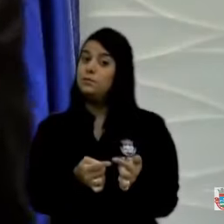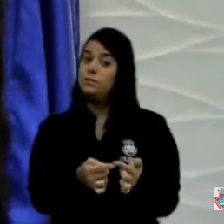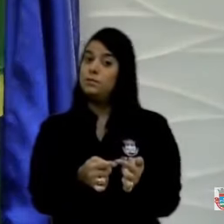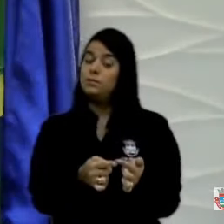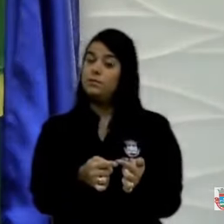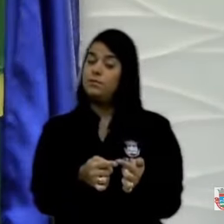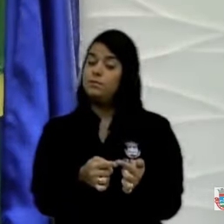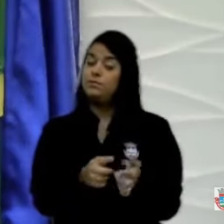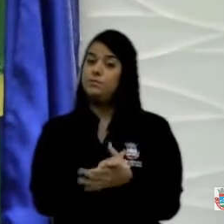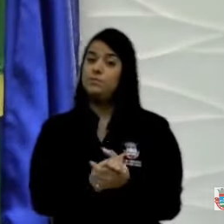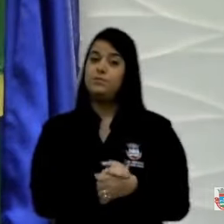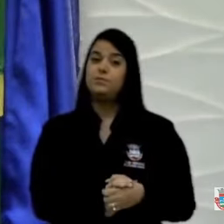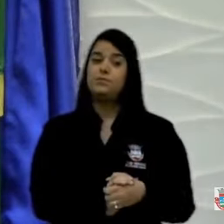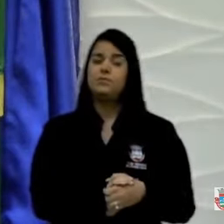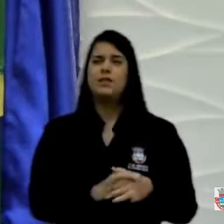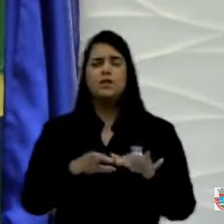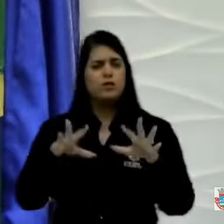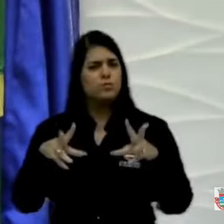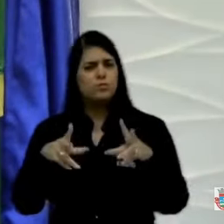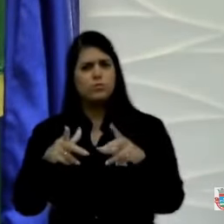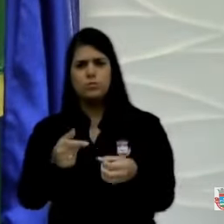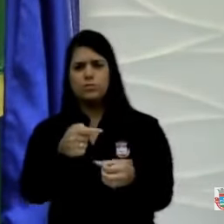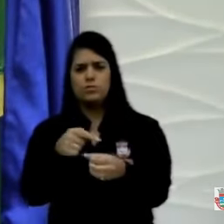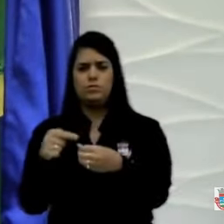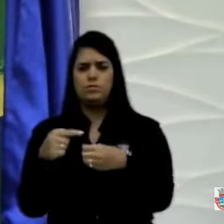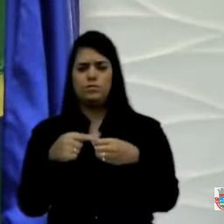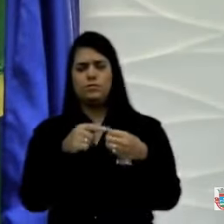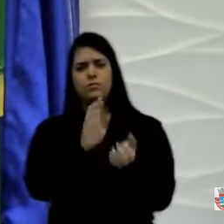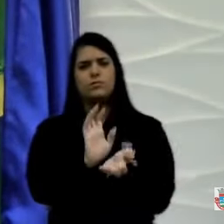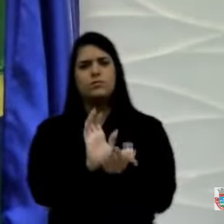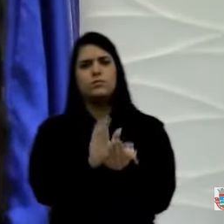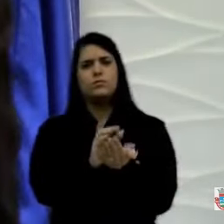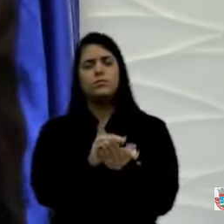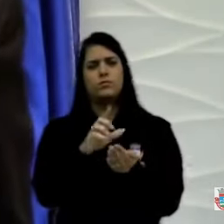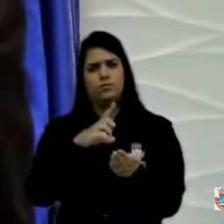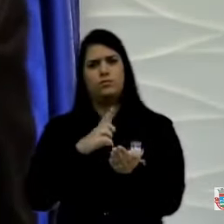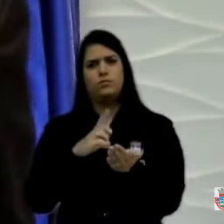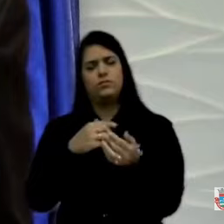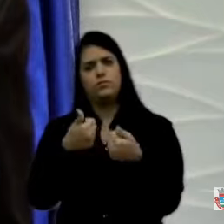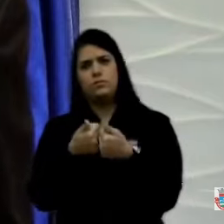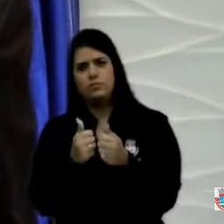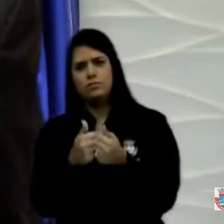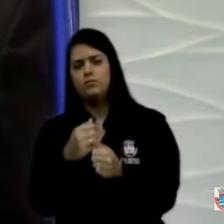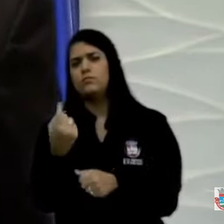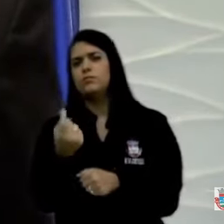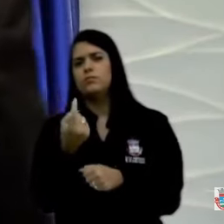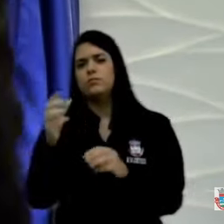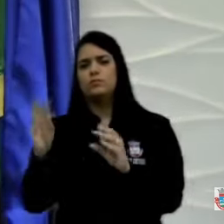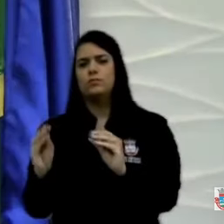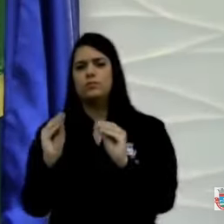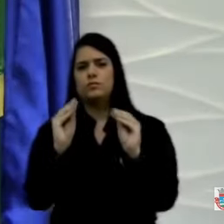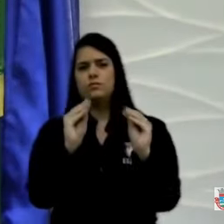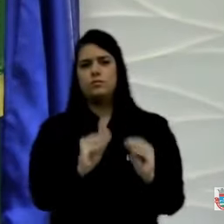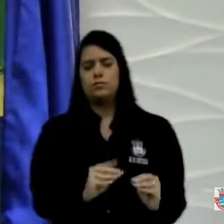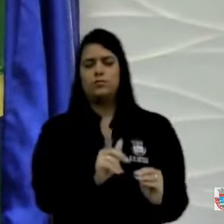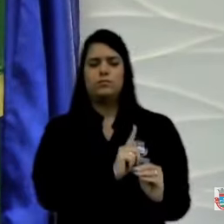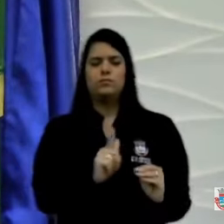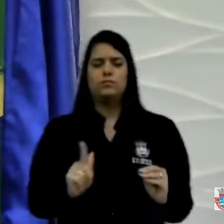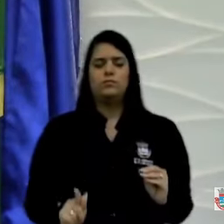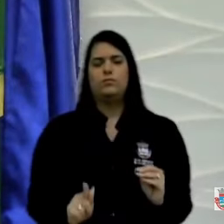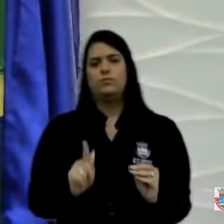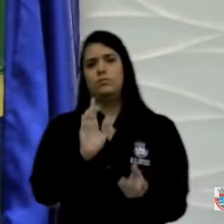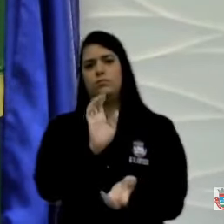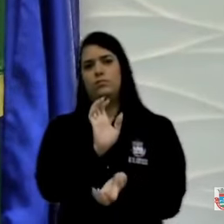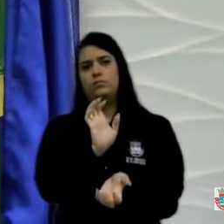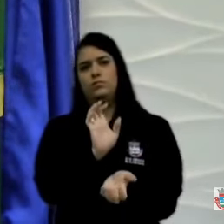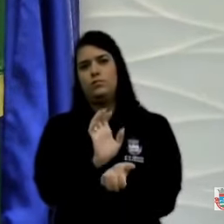Noronha, todo o município de Pernambuco recebeu um ônibus doado pelo governo do estado. Não